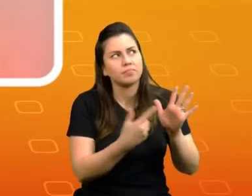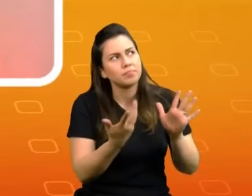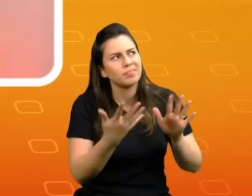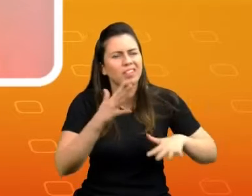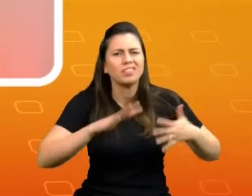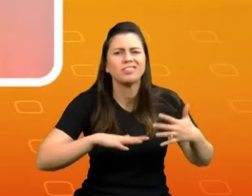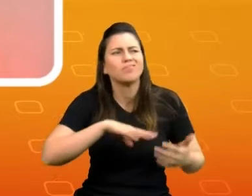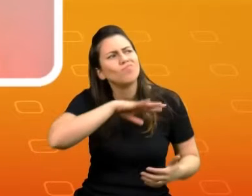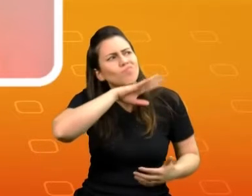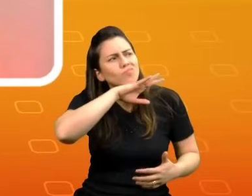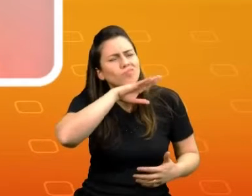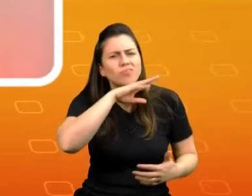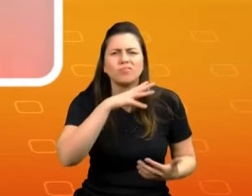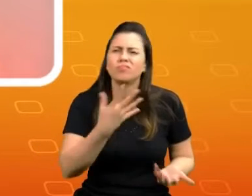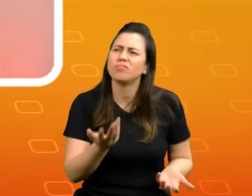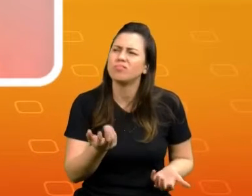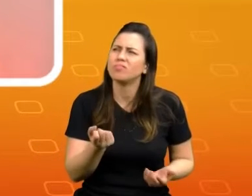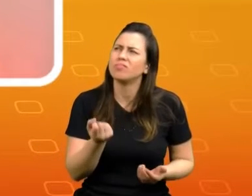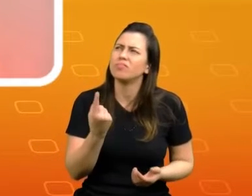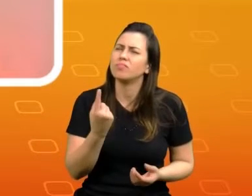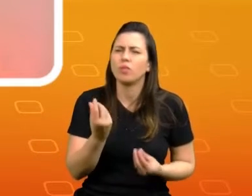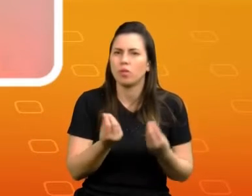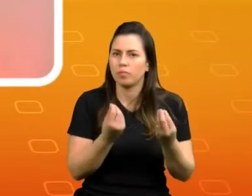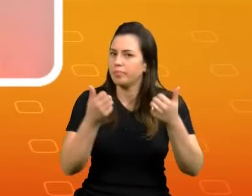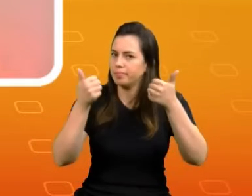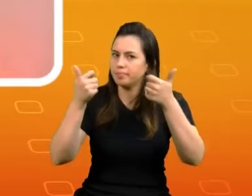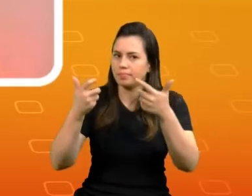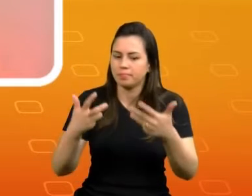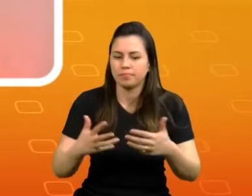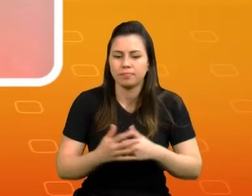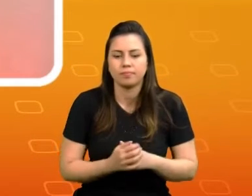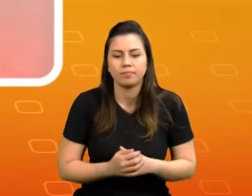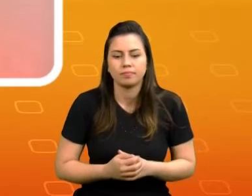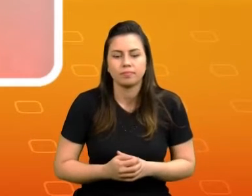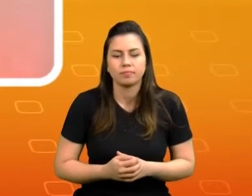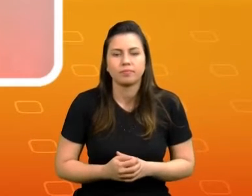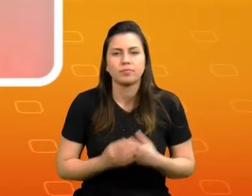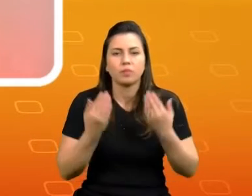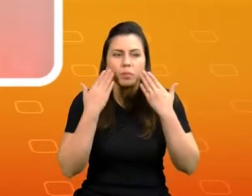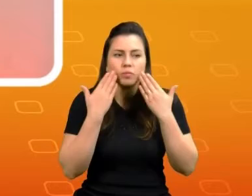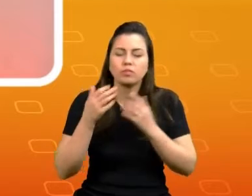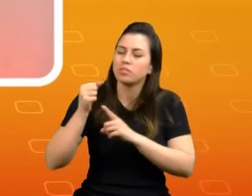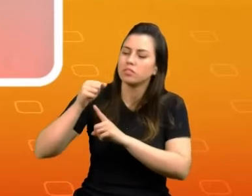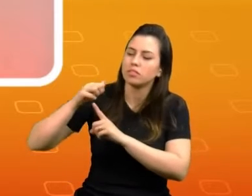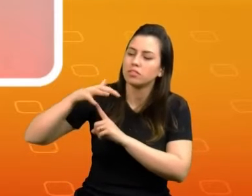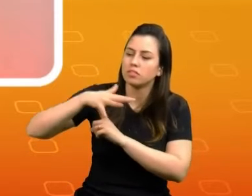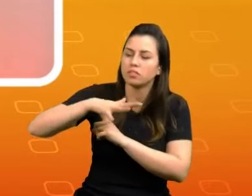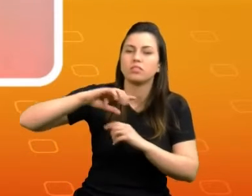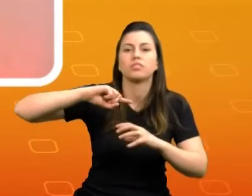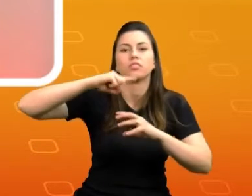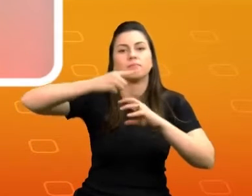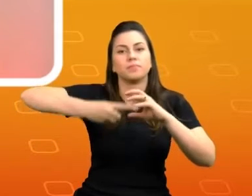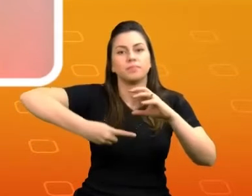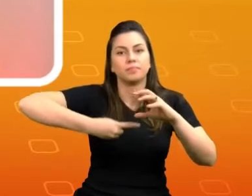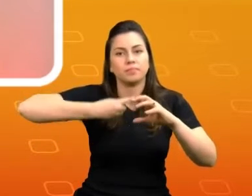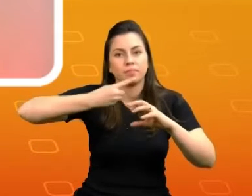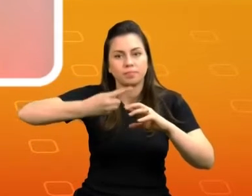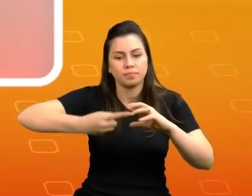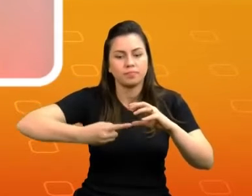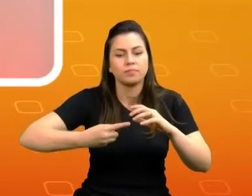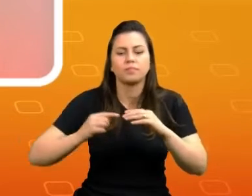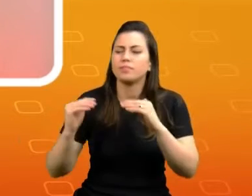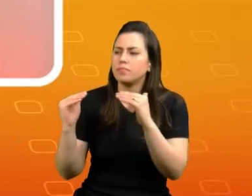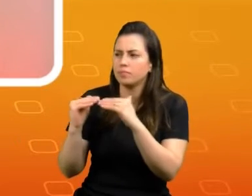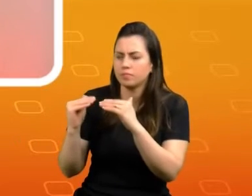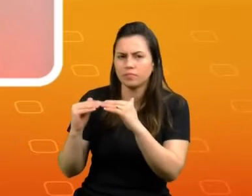entende esse ponto em relação ao evento quando você tá gente tá falando de transmissão globais também concordo plenamente